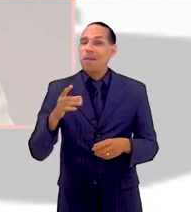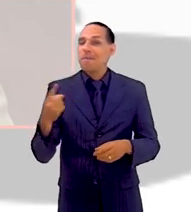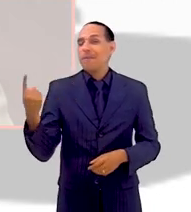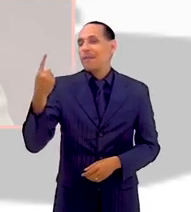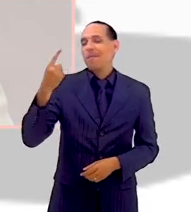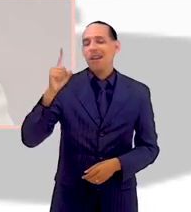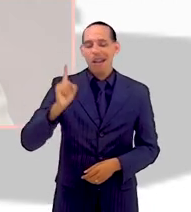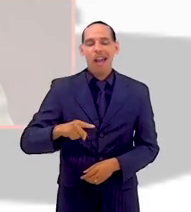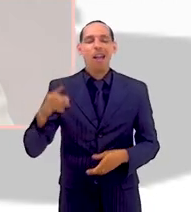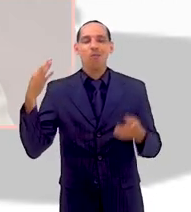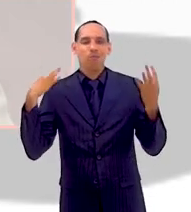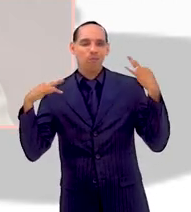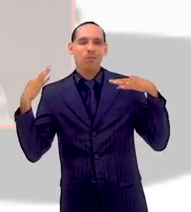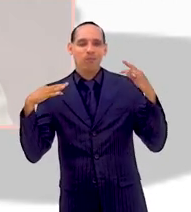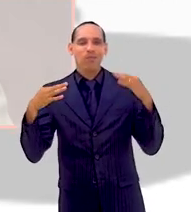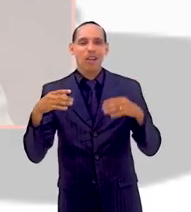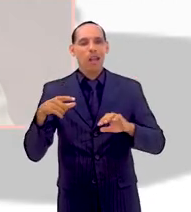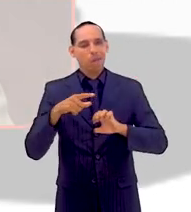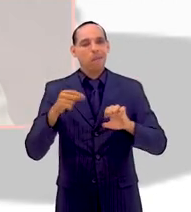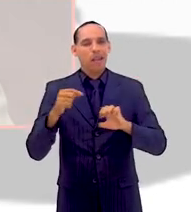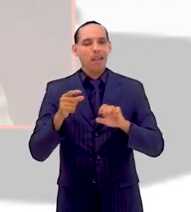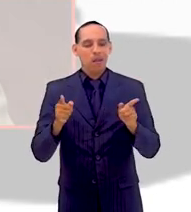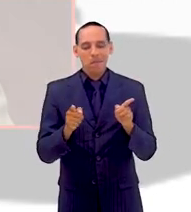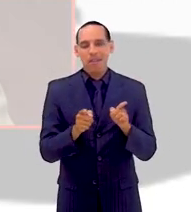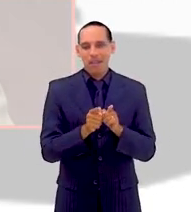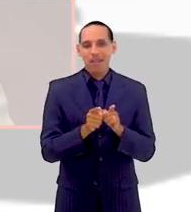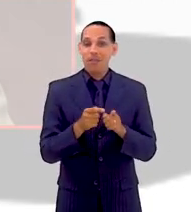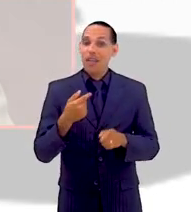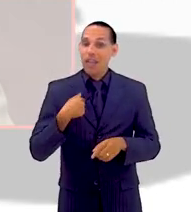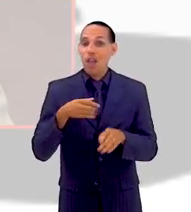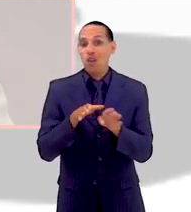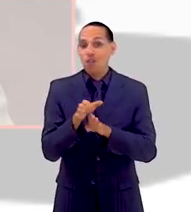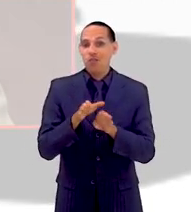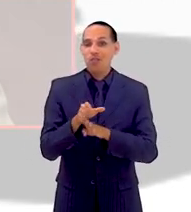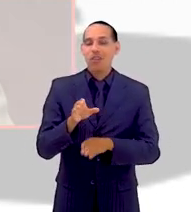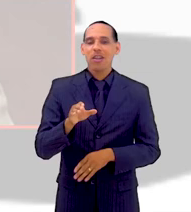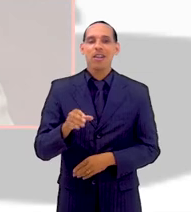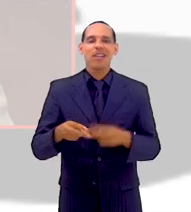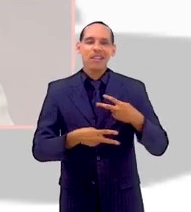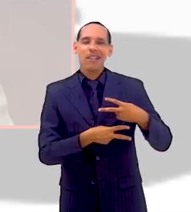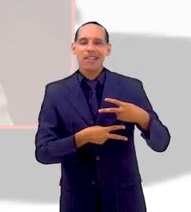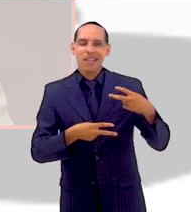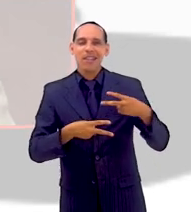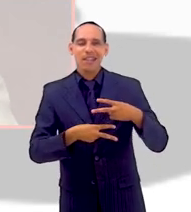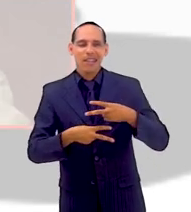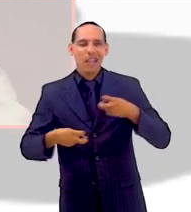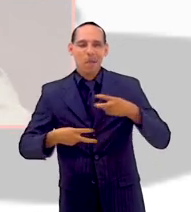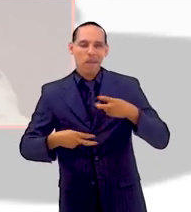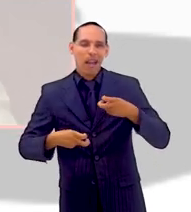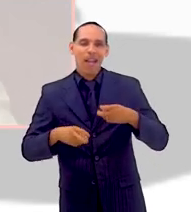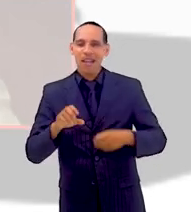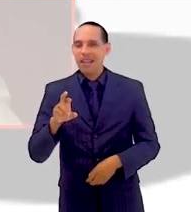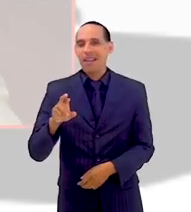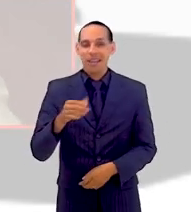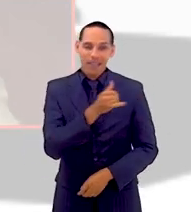pequenos empresários. Eu, como conselheiro do Sebrae Rio, reconduzido agora na gestão